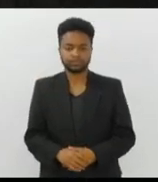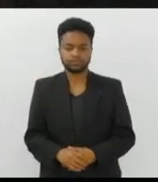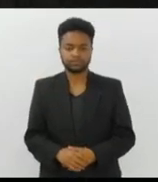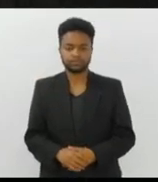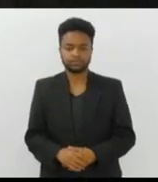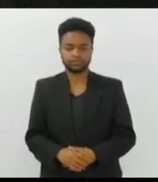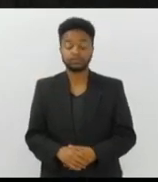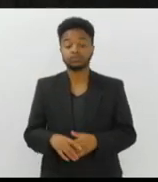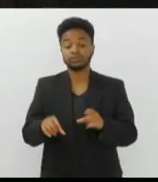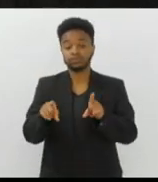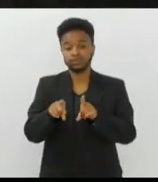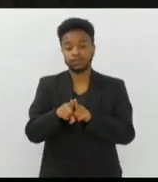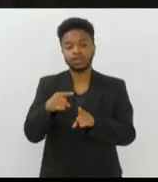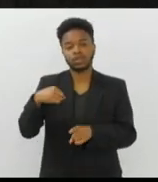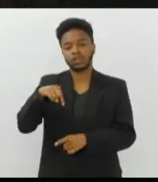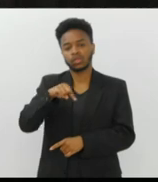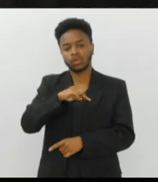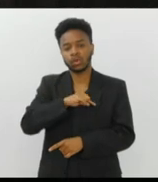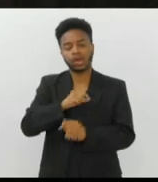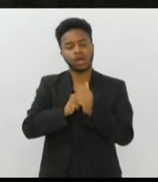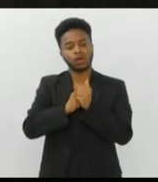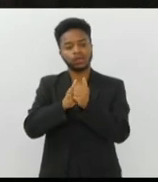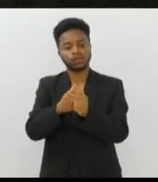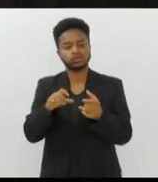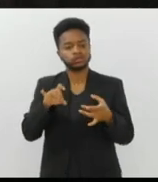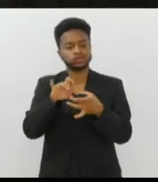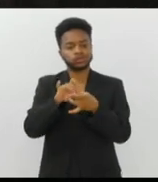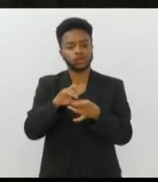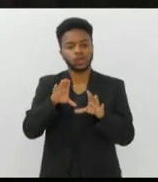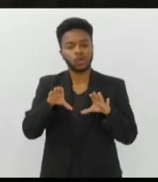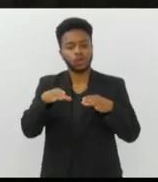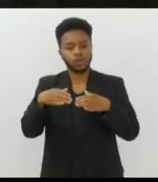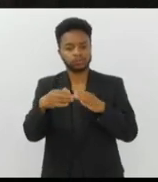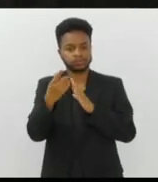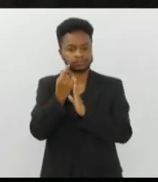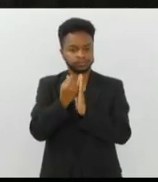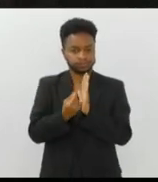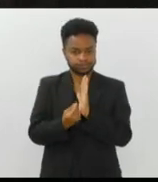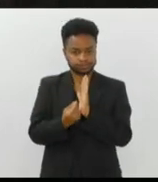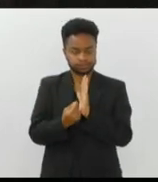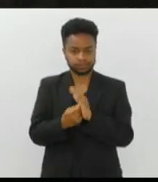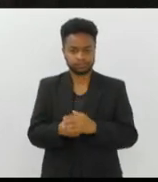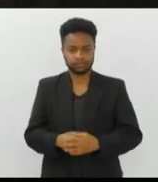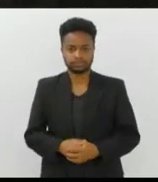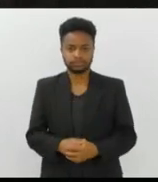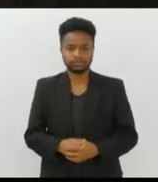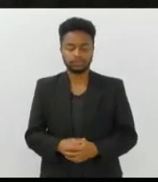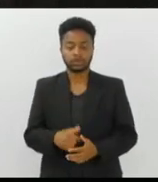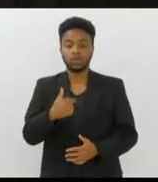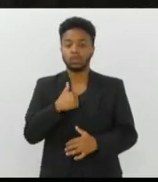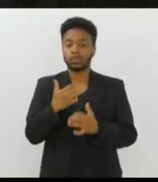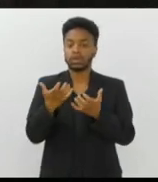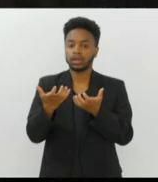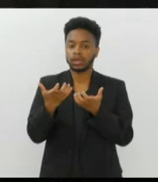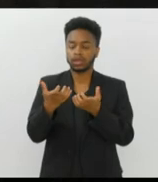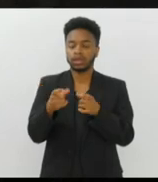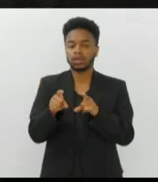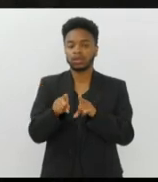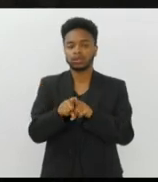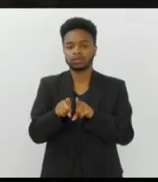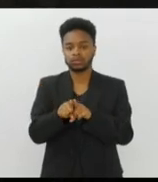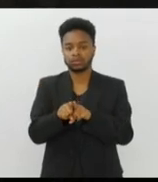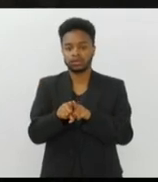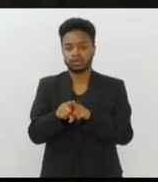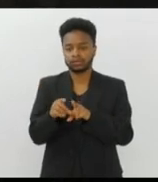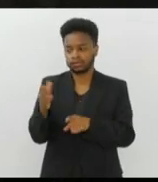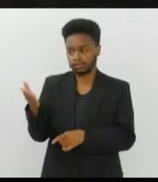e que a gente vem acompanhando na comissão de orçamento. Eu queria também aqui,